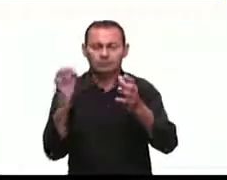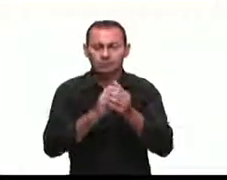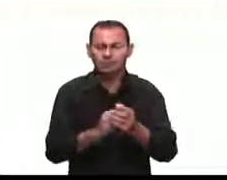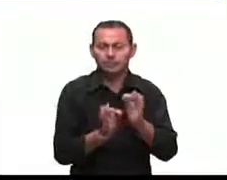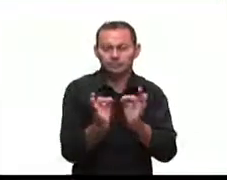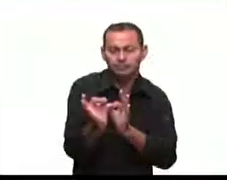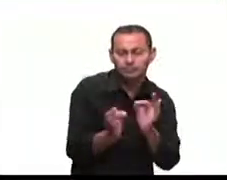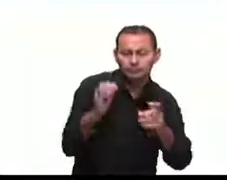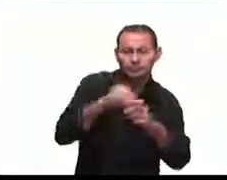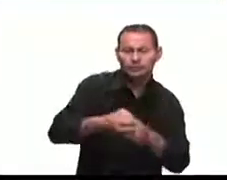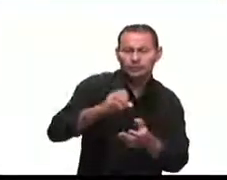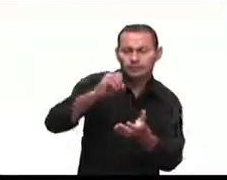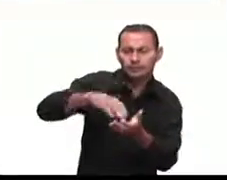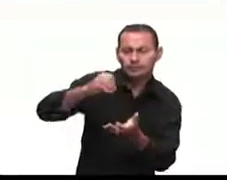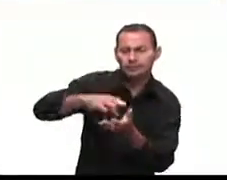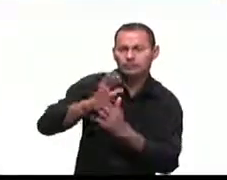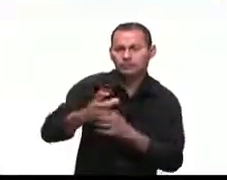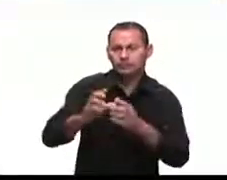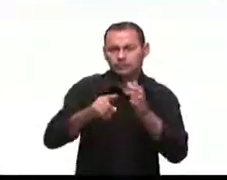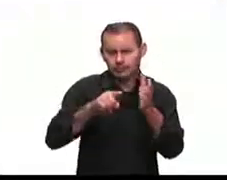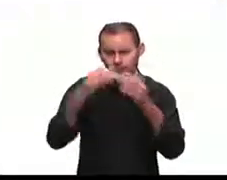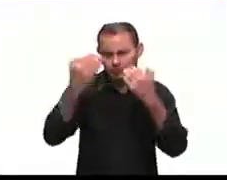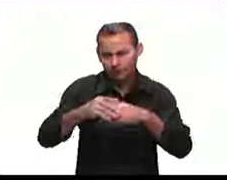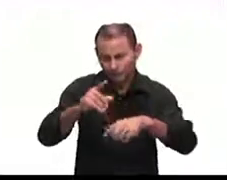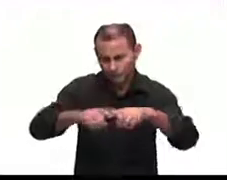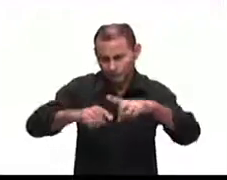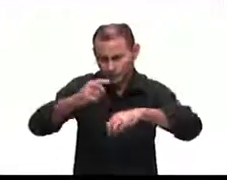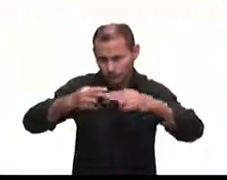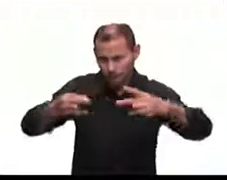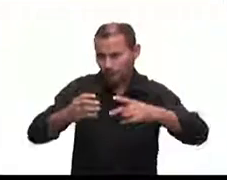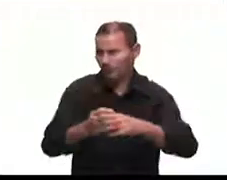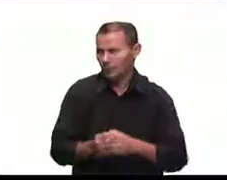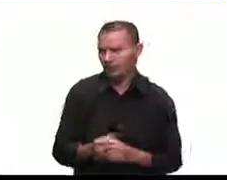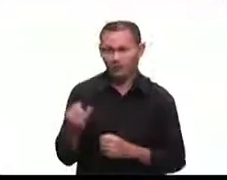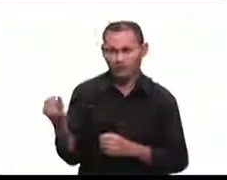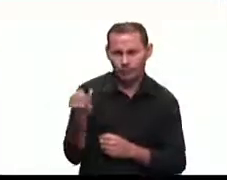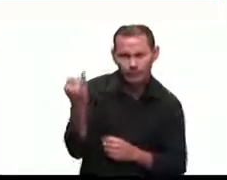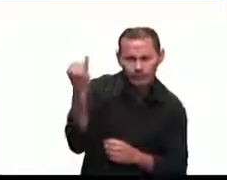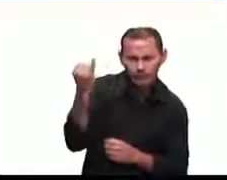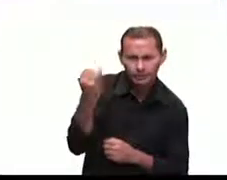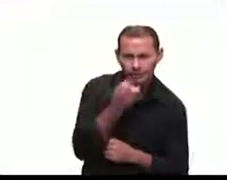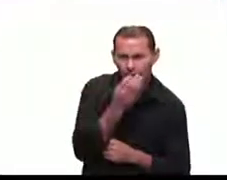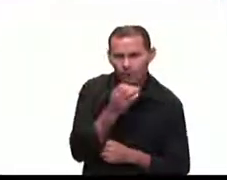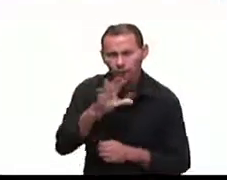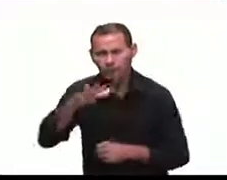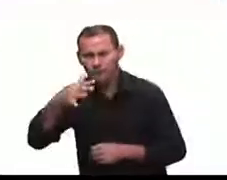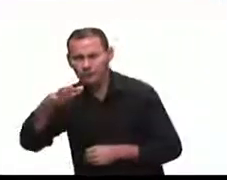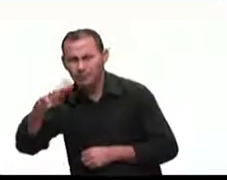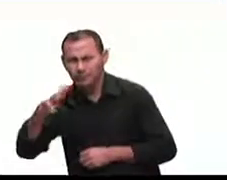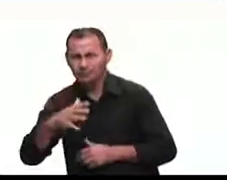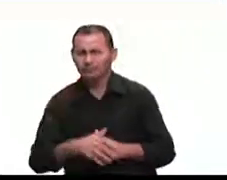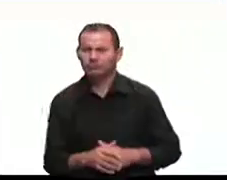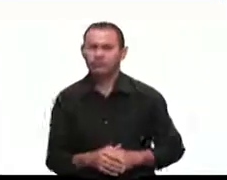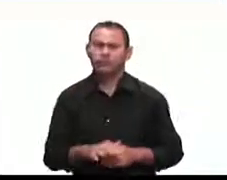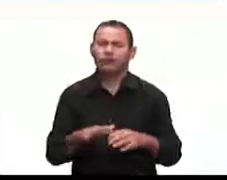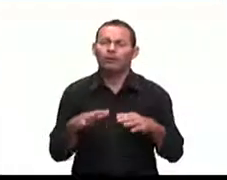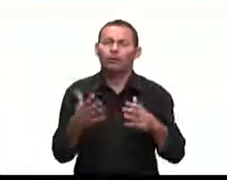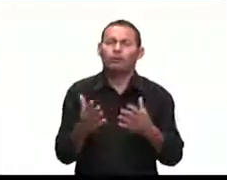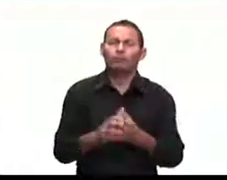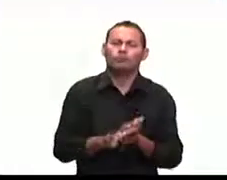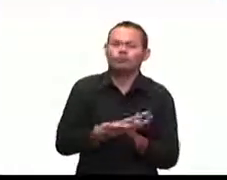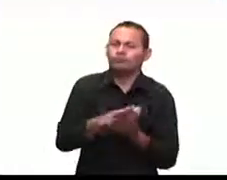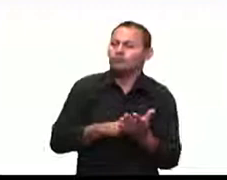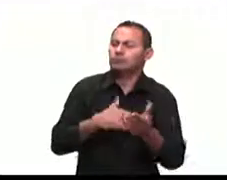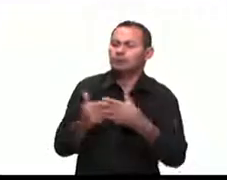correção e impressão de avaliação seria um produto muito útil, de média utilidade ou